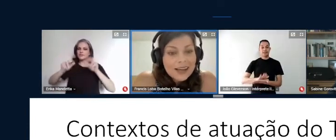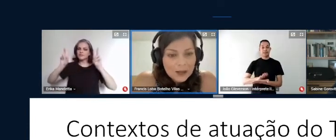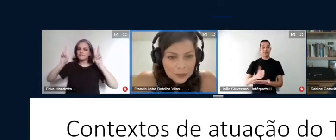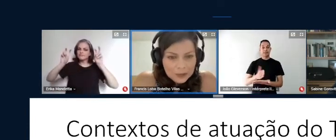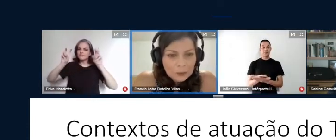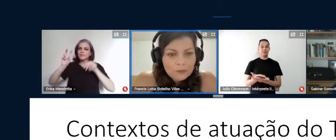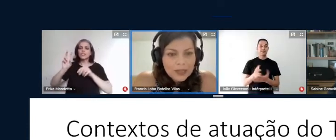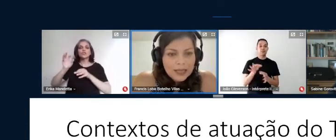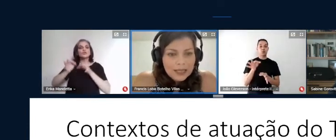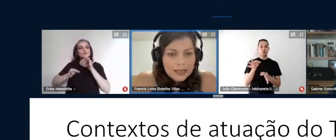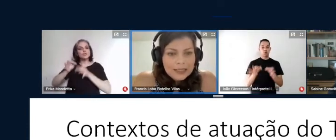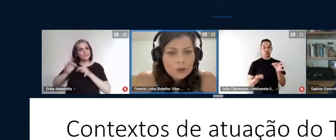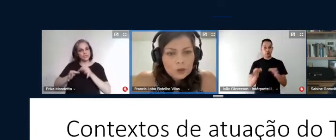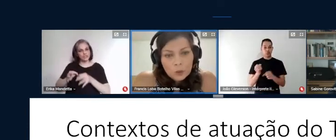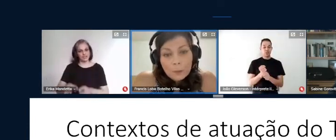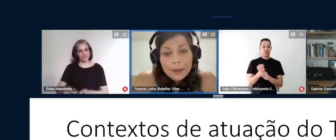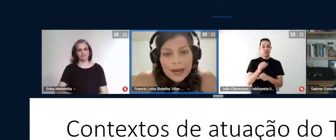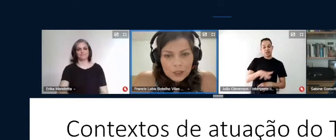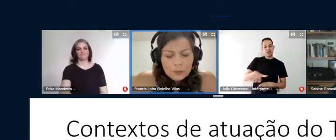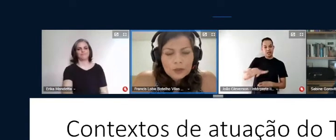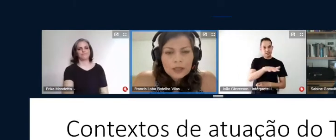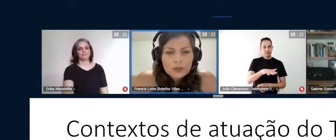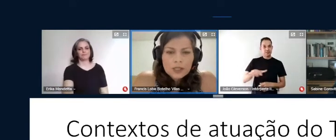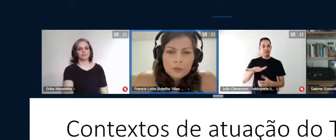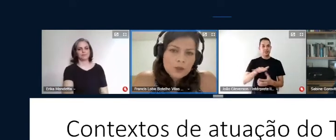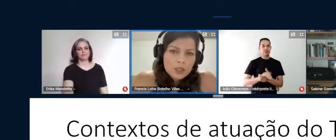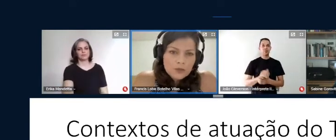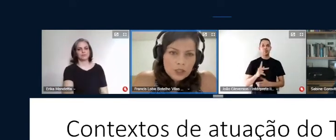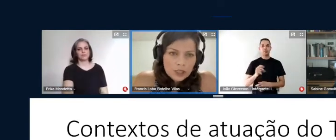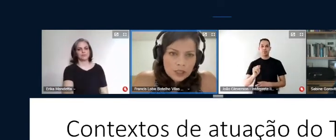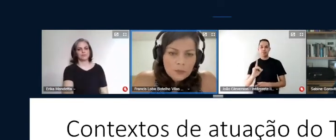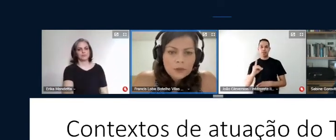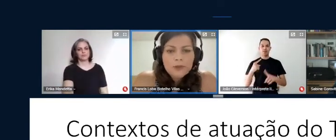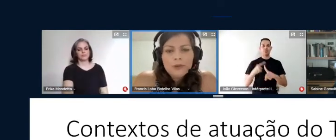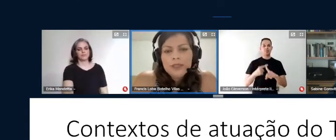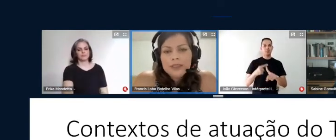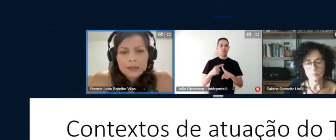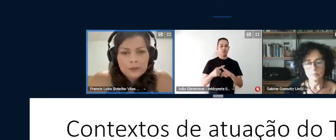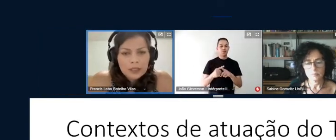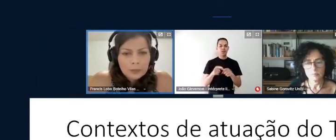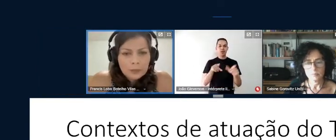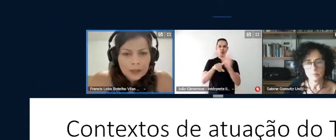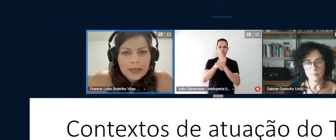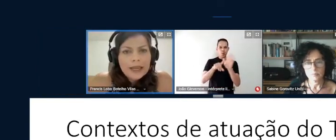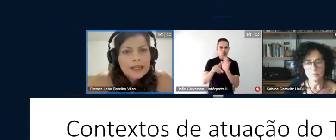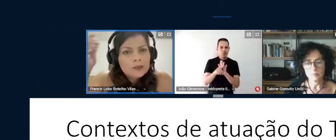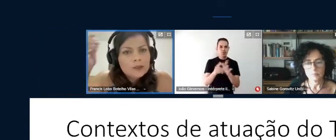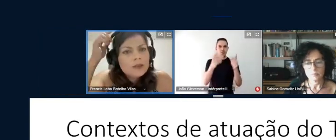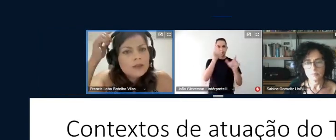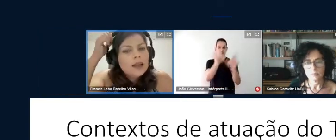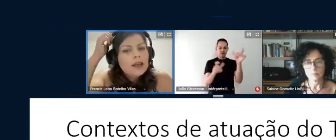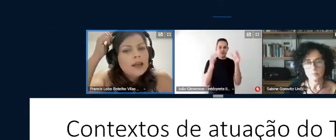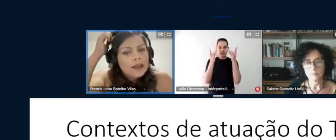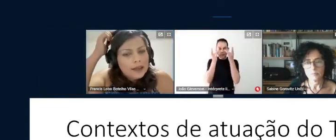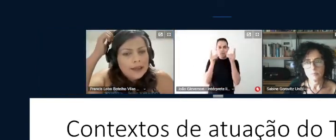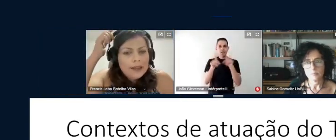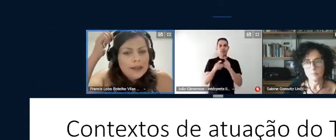âmbito do PAD, porque nós temos oitiva de testemunha, temos depoimentos,